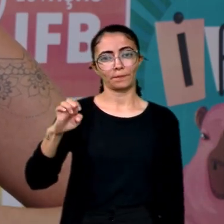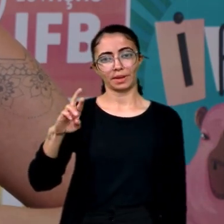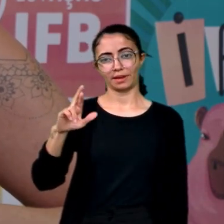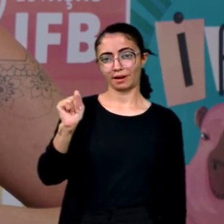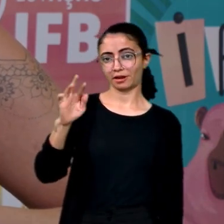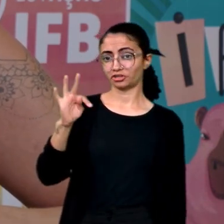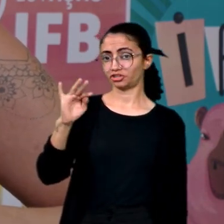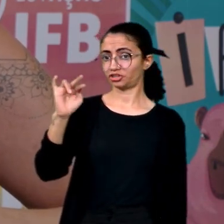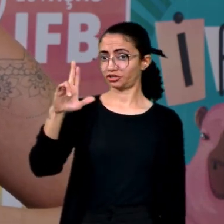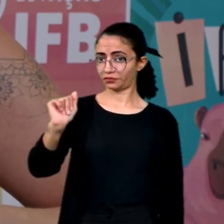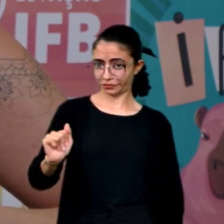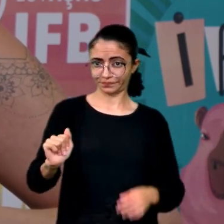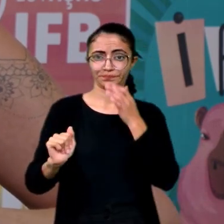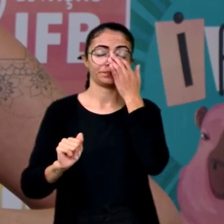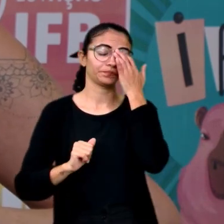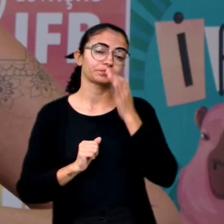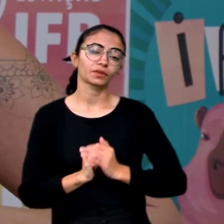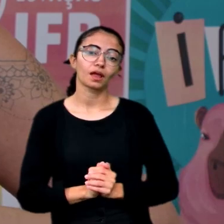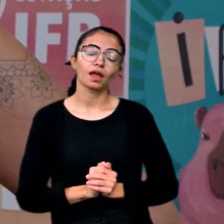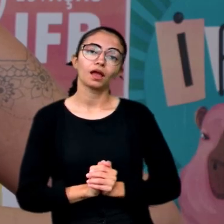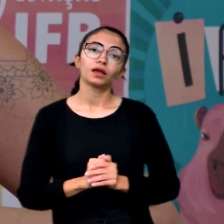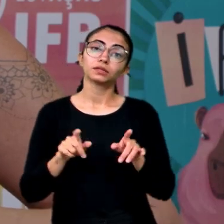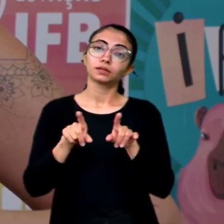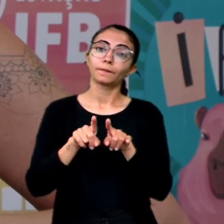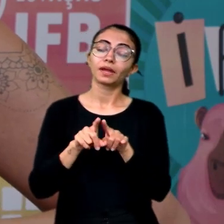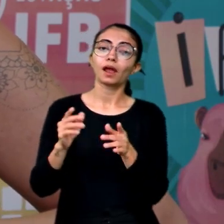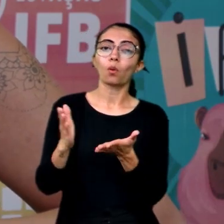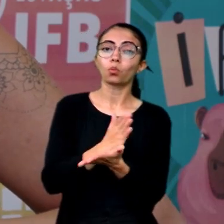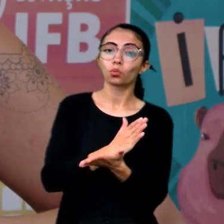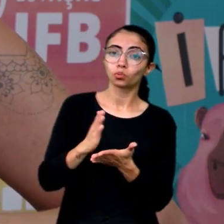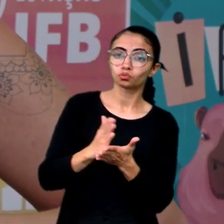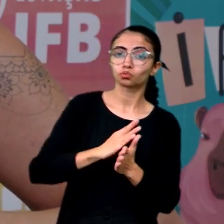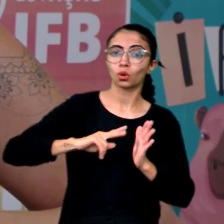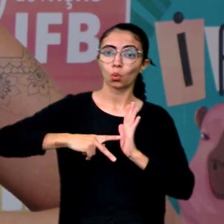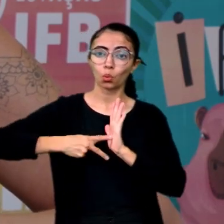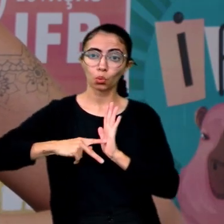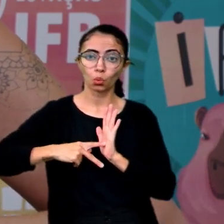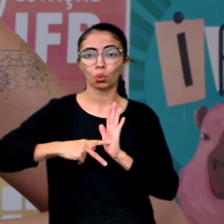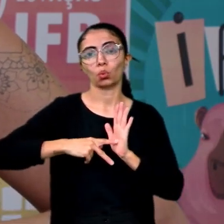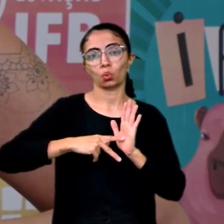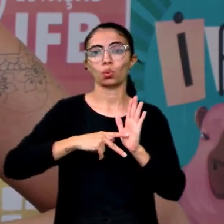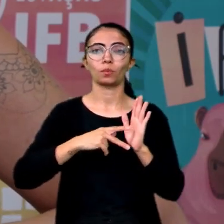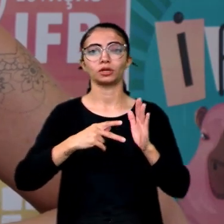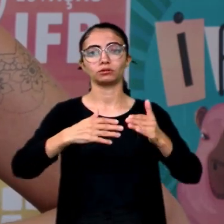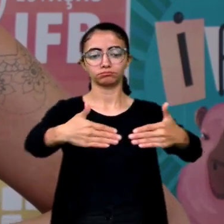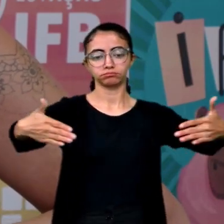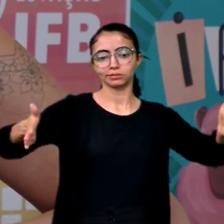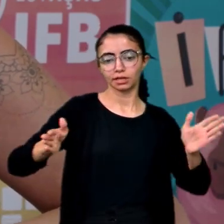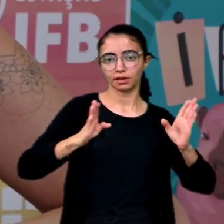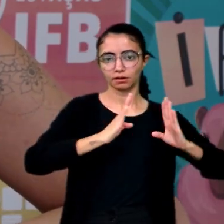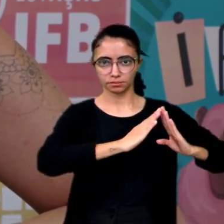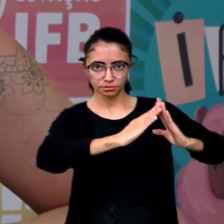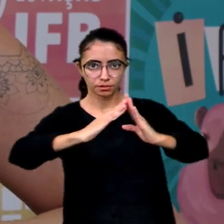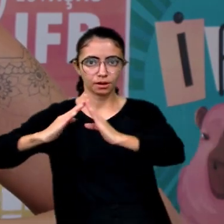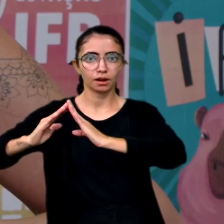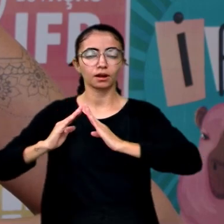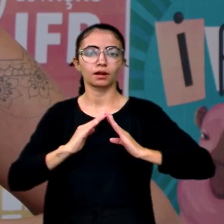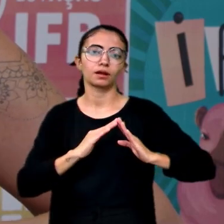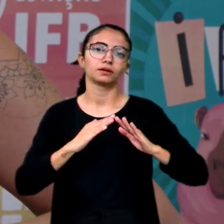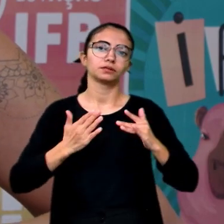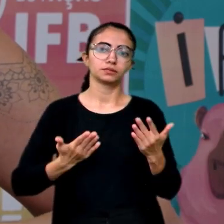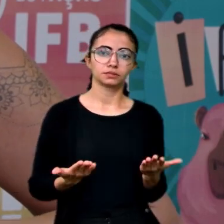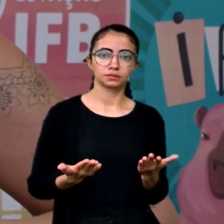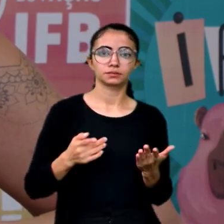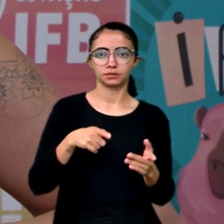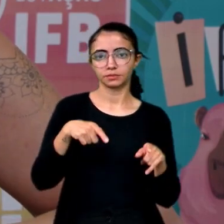que ainda alguns condomínios já aderiram, mas que foi adiado o prazo, ela exige